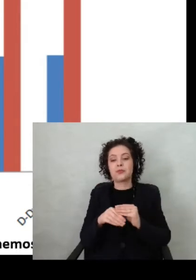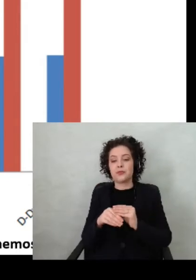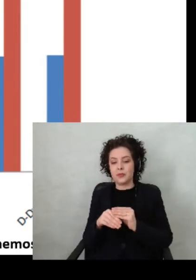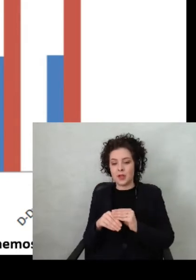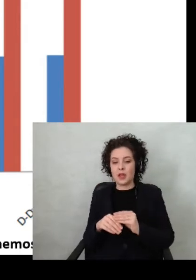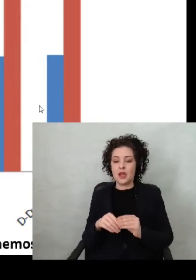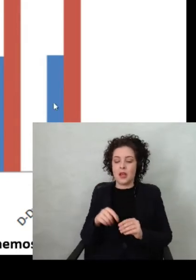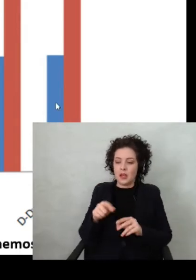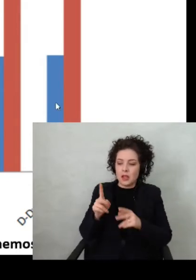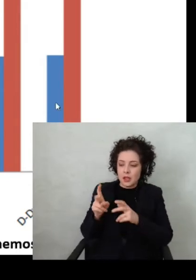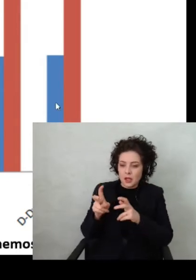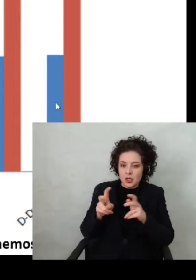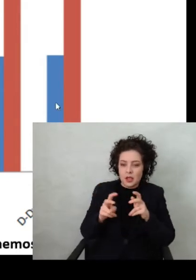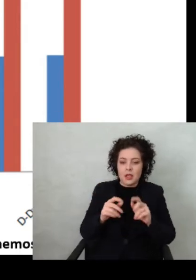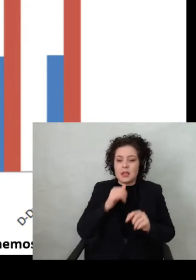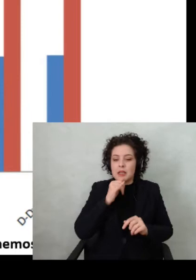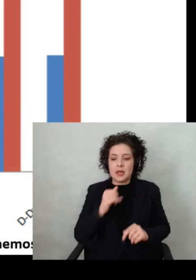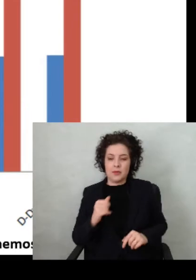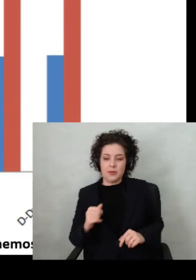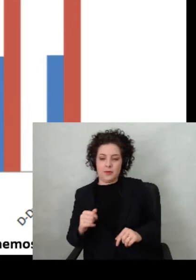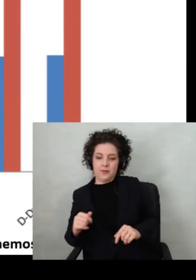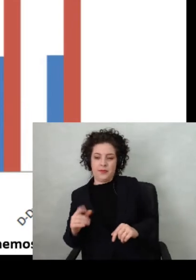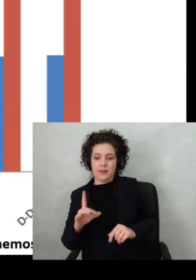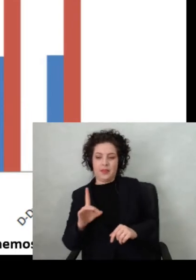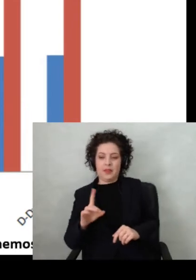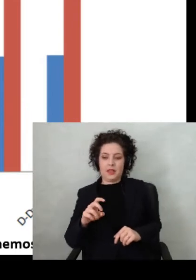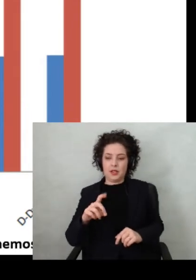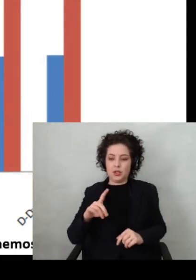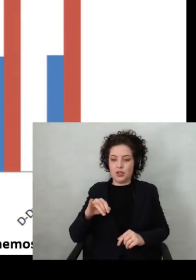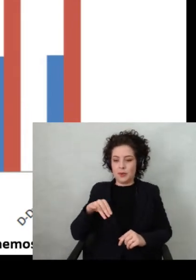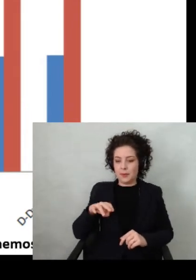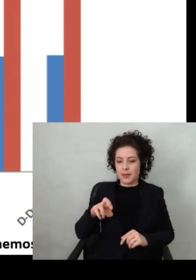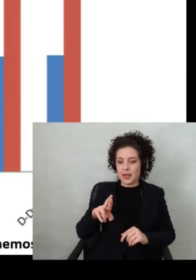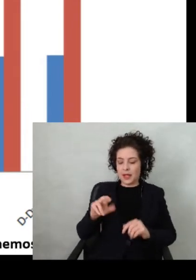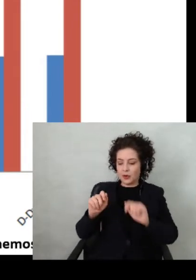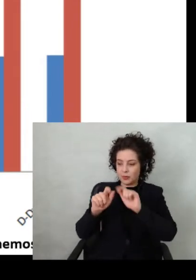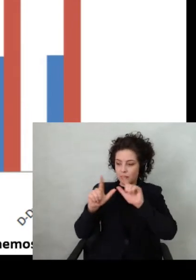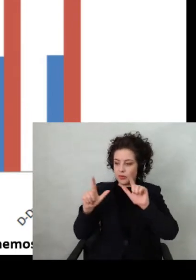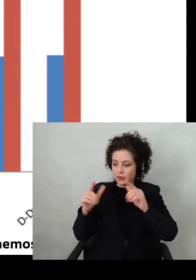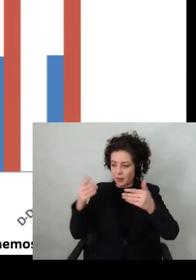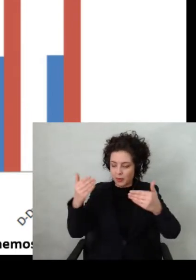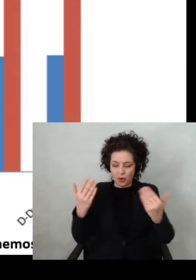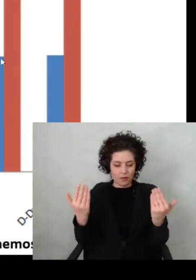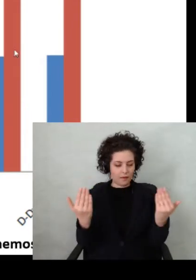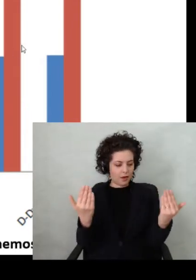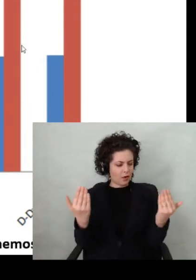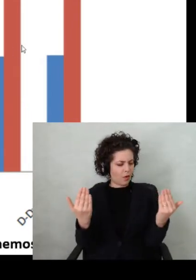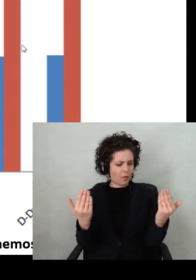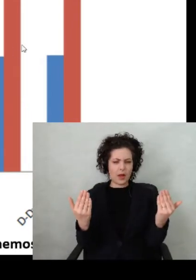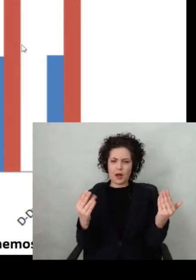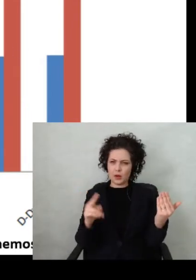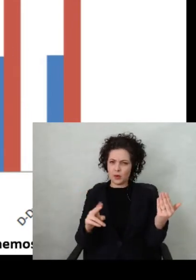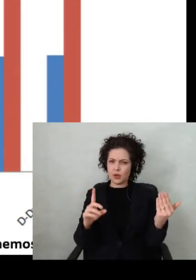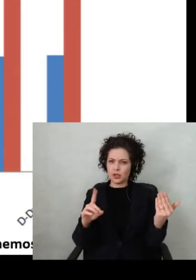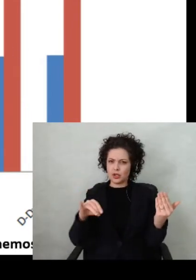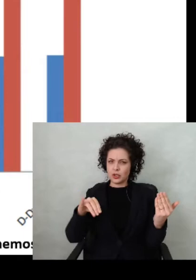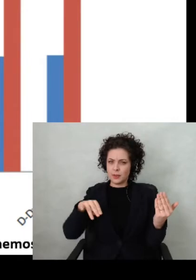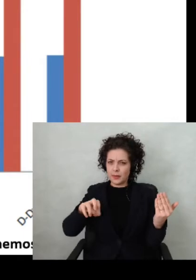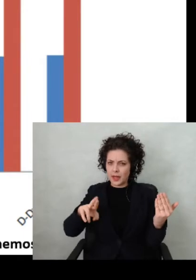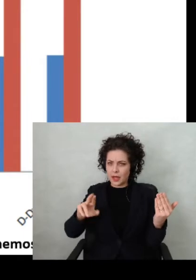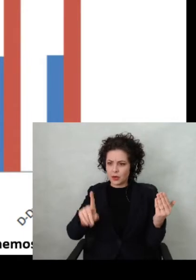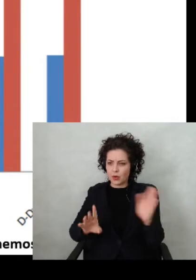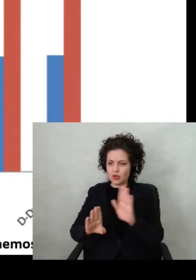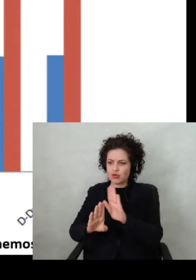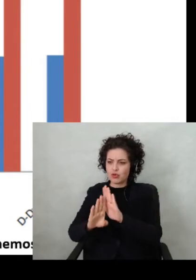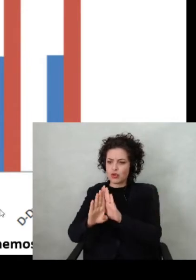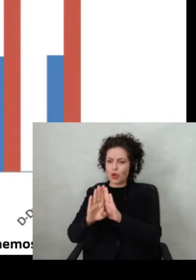os valores de dedímero, ficou muito claro que, à medida que o dedímero sobe, né, acima de,